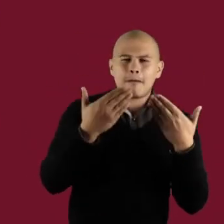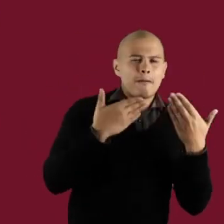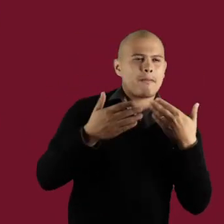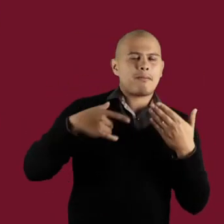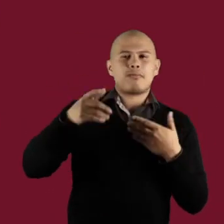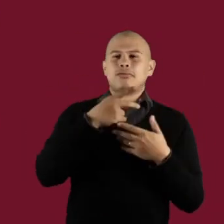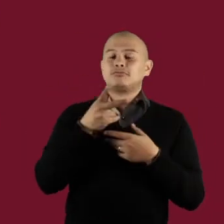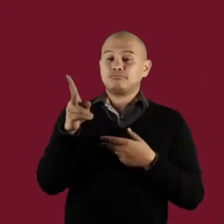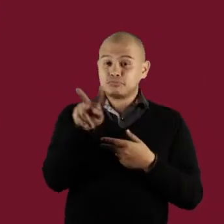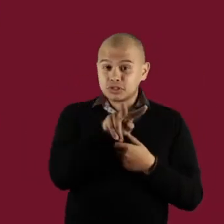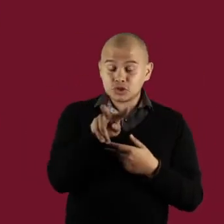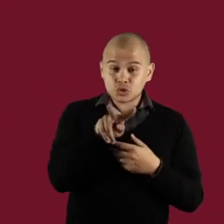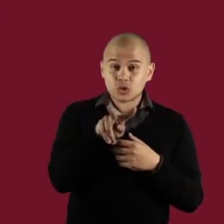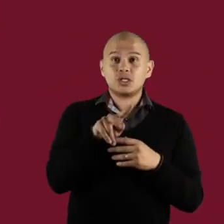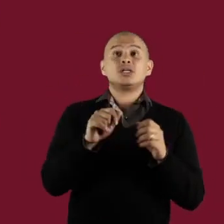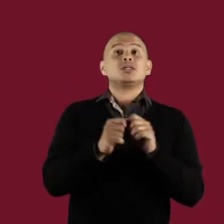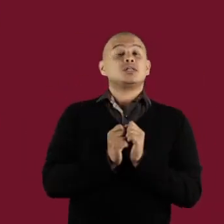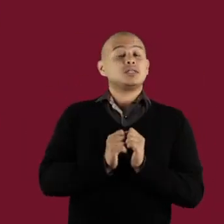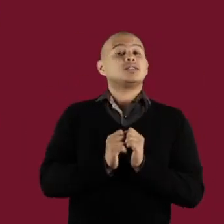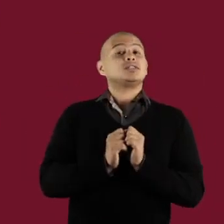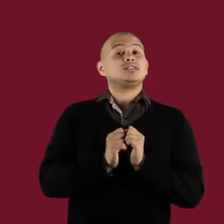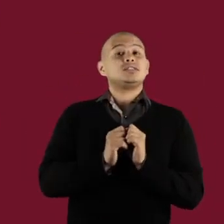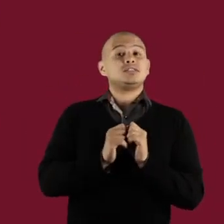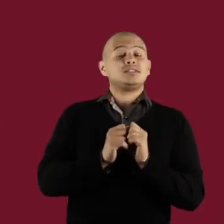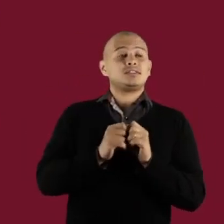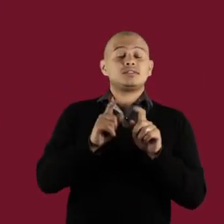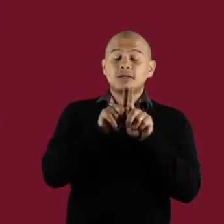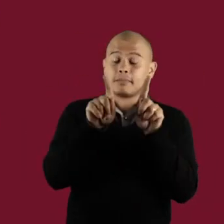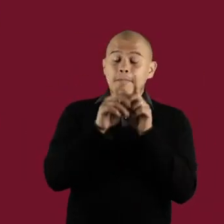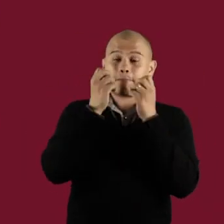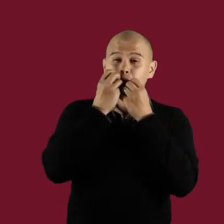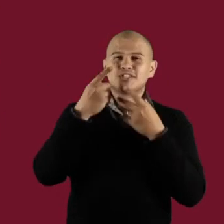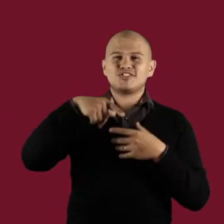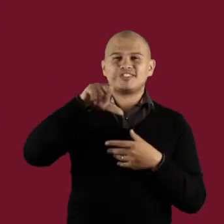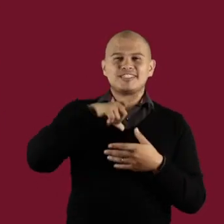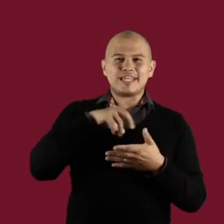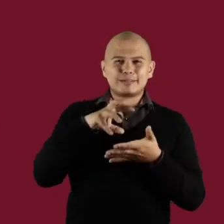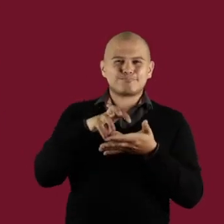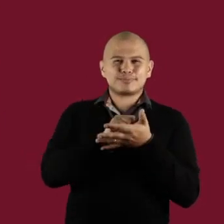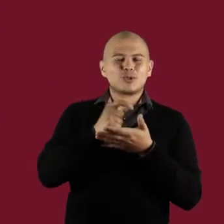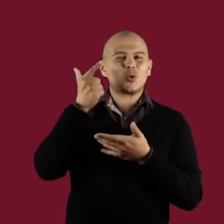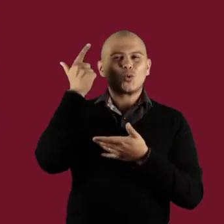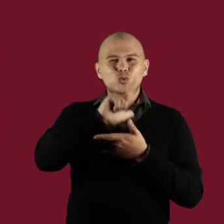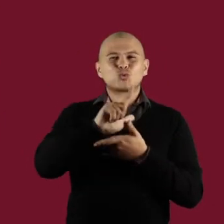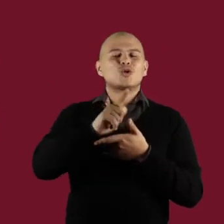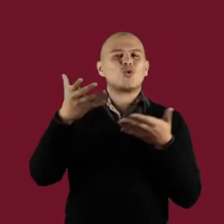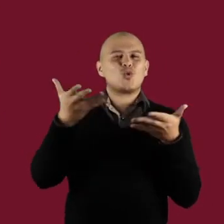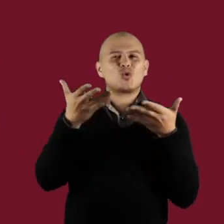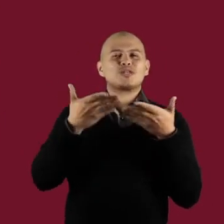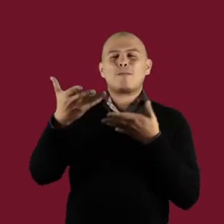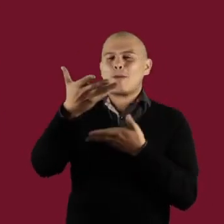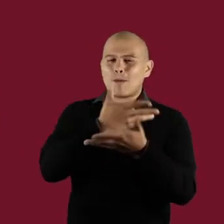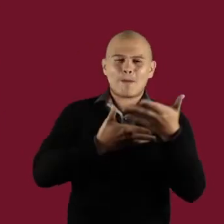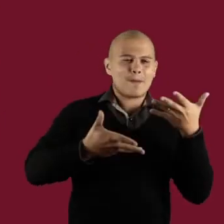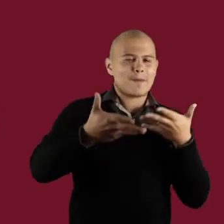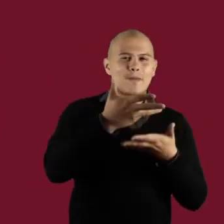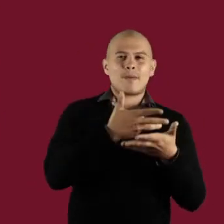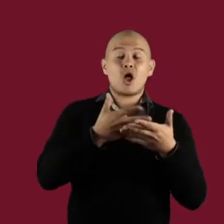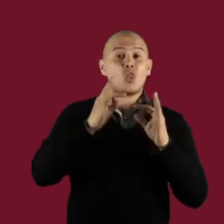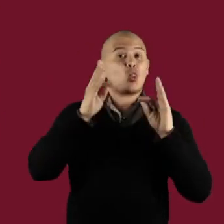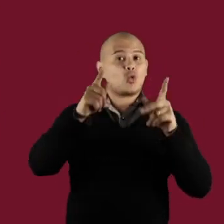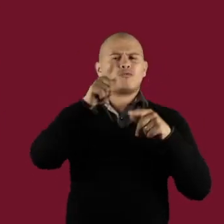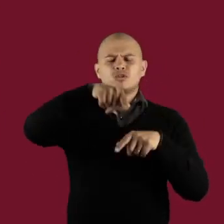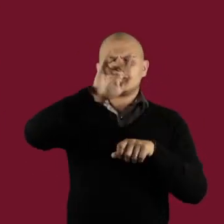essas informações todas e a gente ter registrado isso, né? Eu acho que ficou muito claro que todo o conteúdo que vocês produzem é de interesse